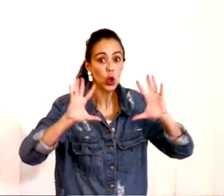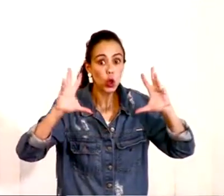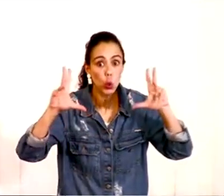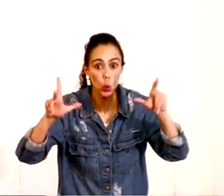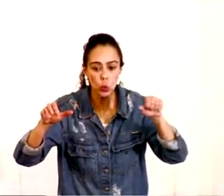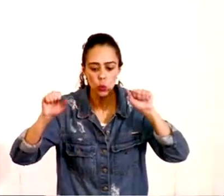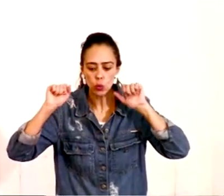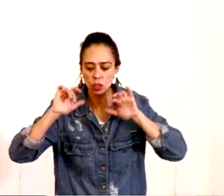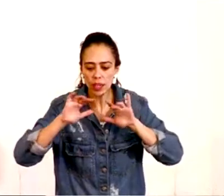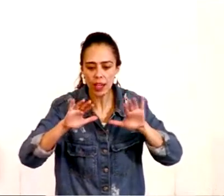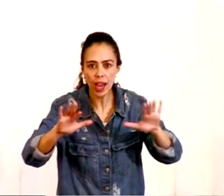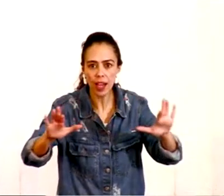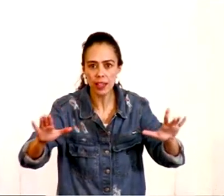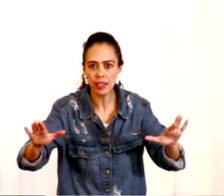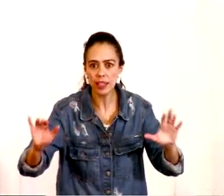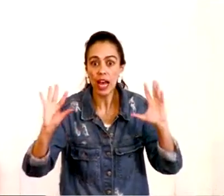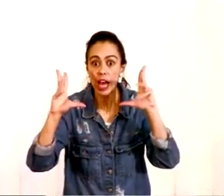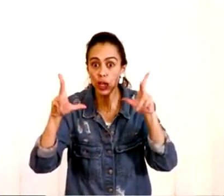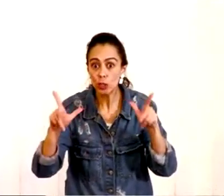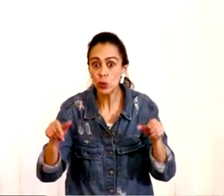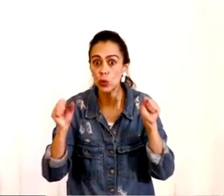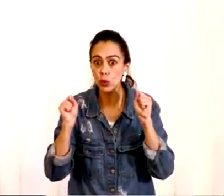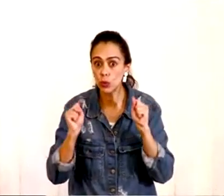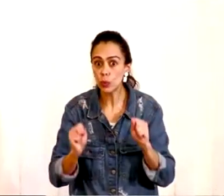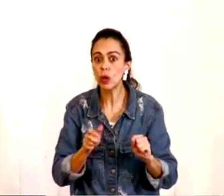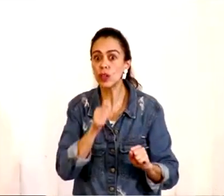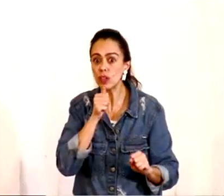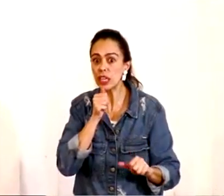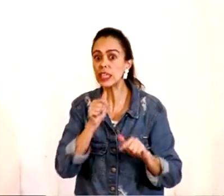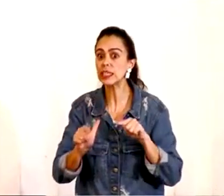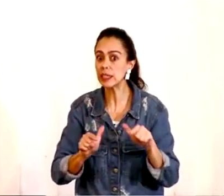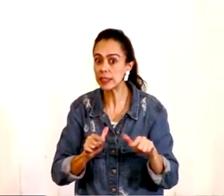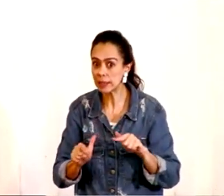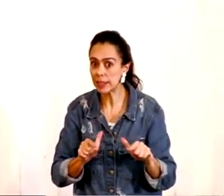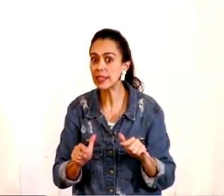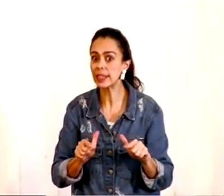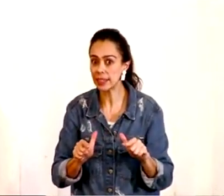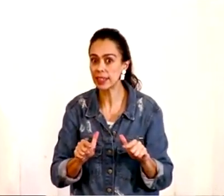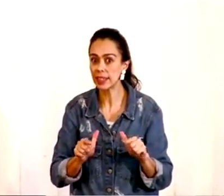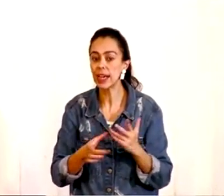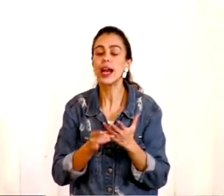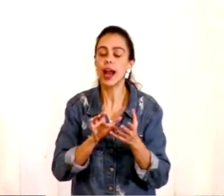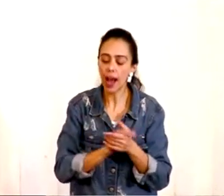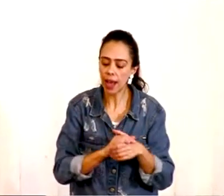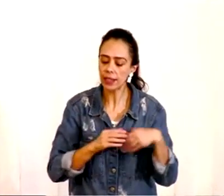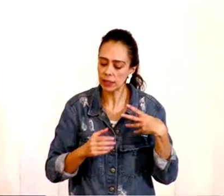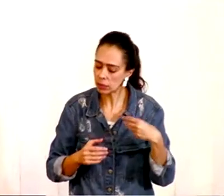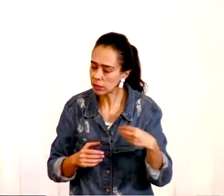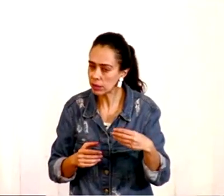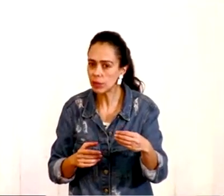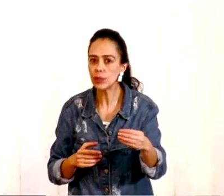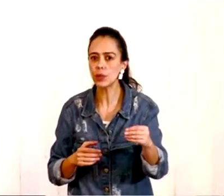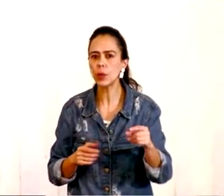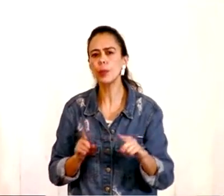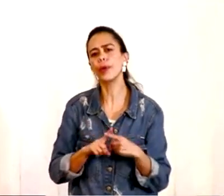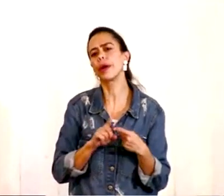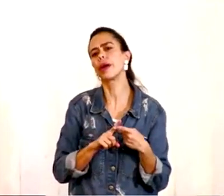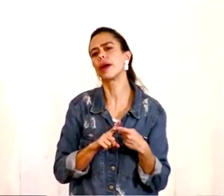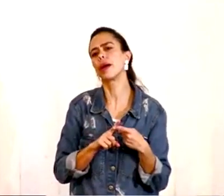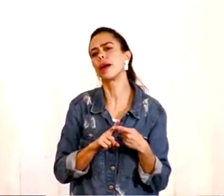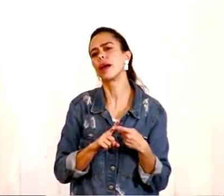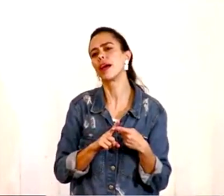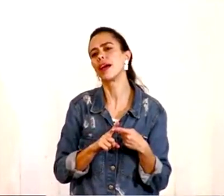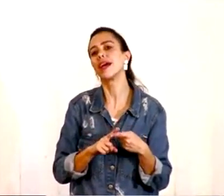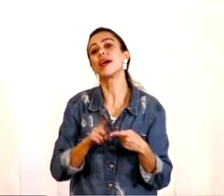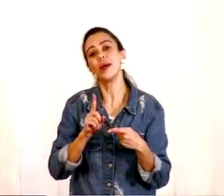Deus, por meio da sua graça, o capacita a fim dele fazer. E o objetivo de tudo isso é para que o povo de Deus